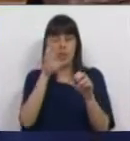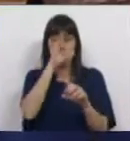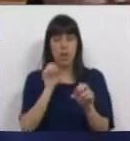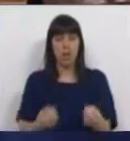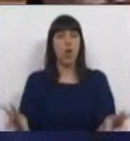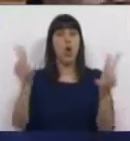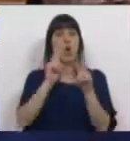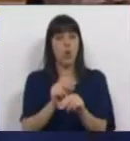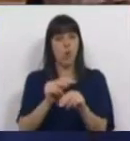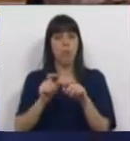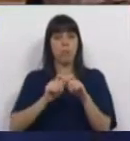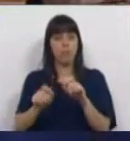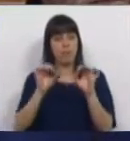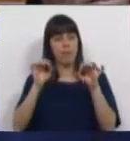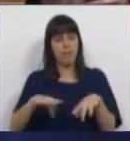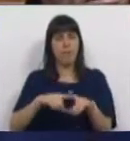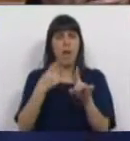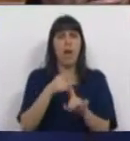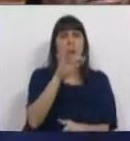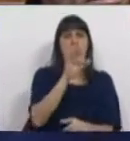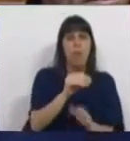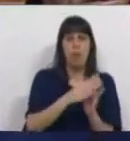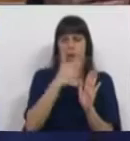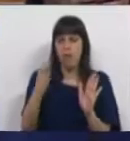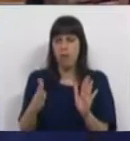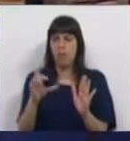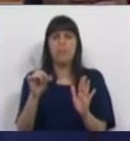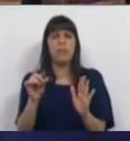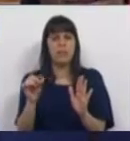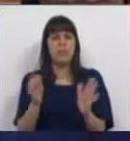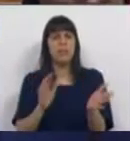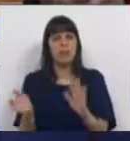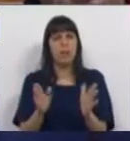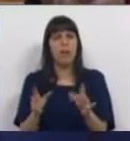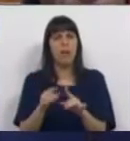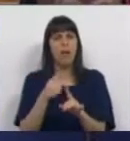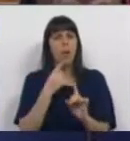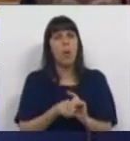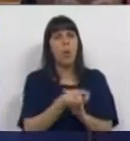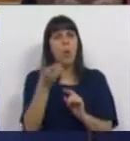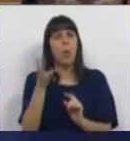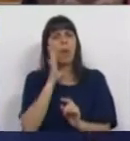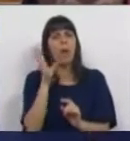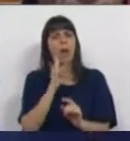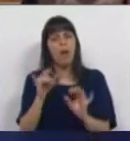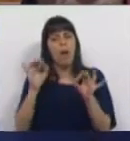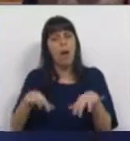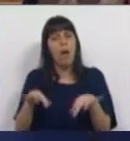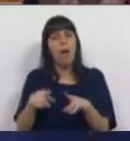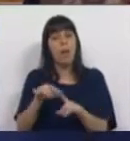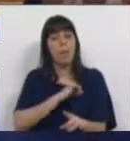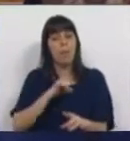Novo, sobretudo desde o final dos anos 40 até meados da década de 60, foram inúmeras as tentativas de acabar com